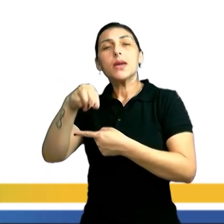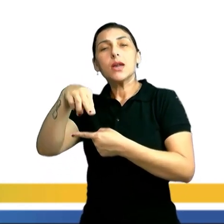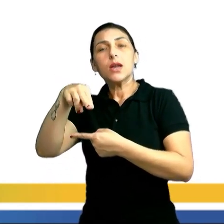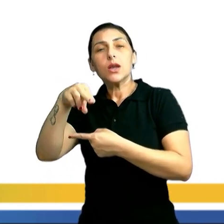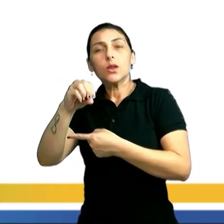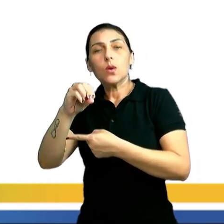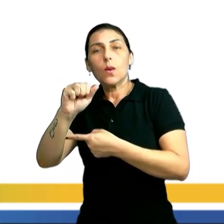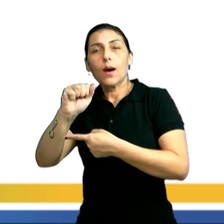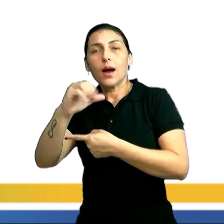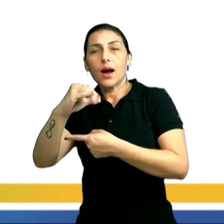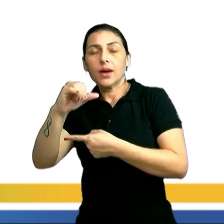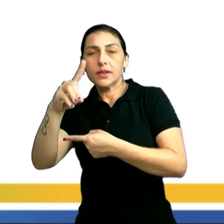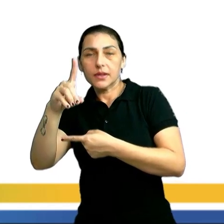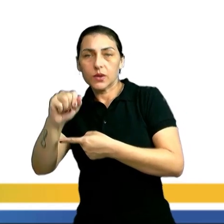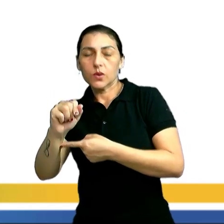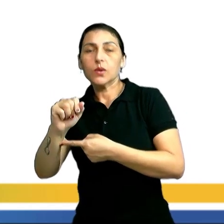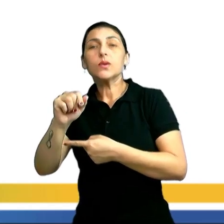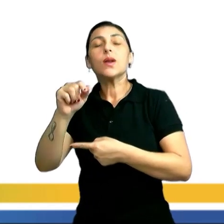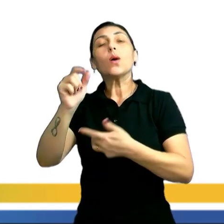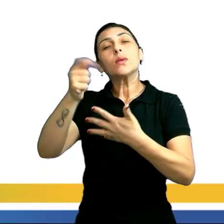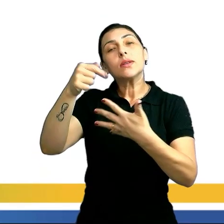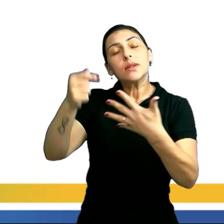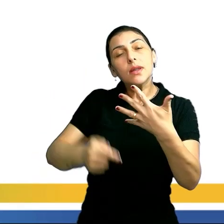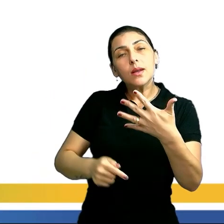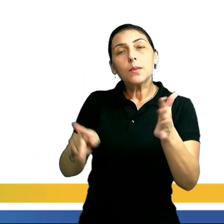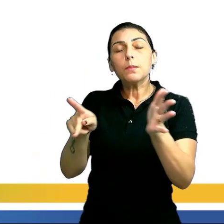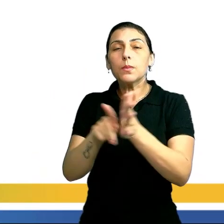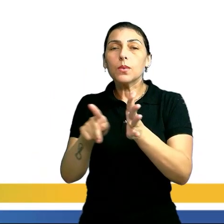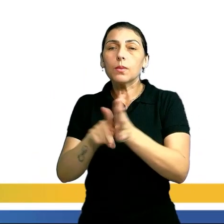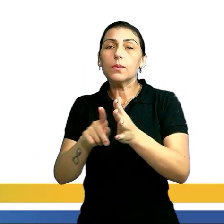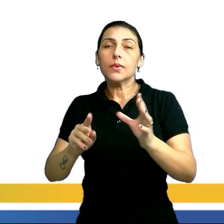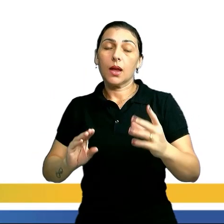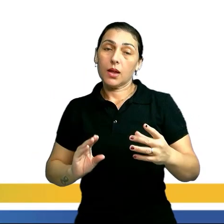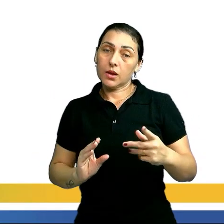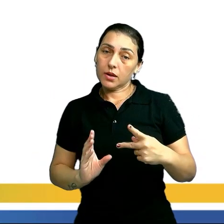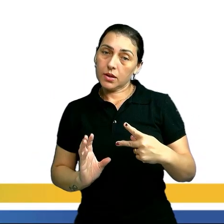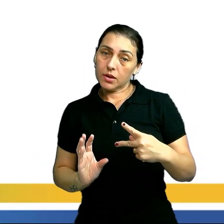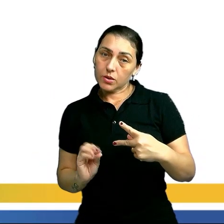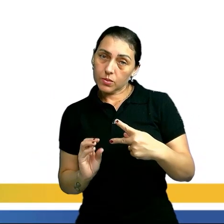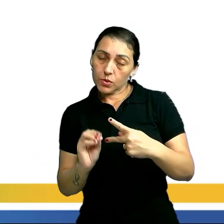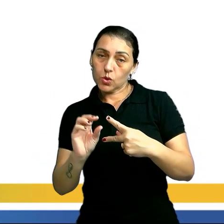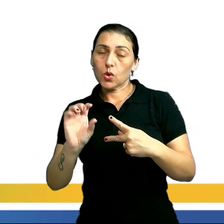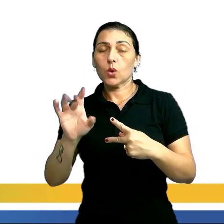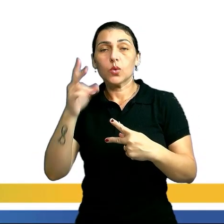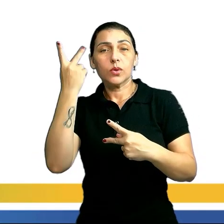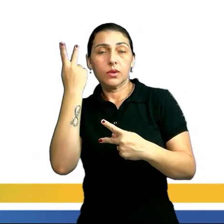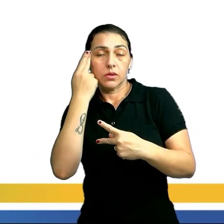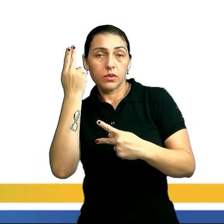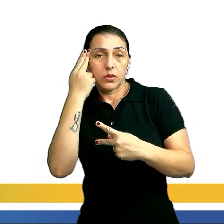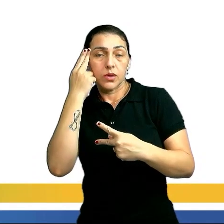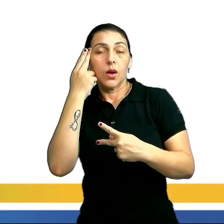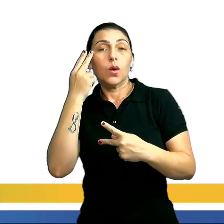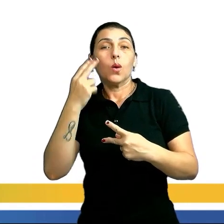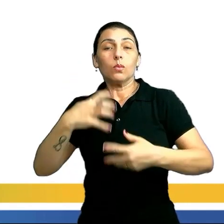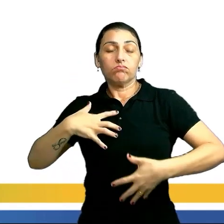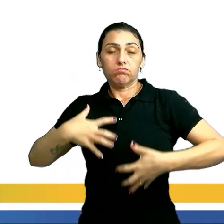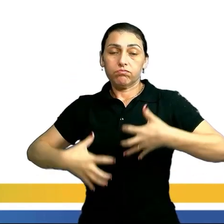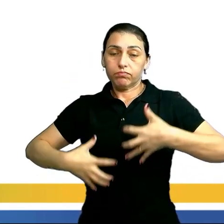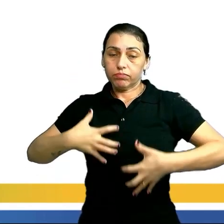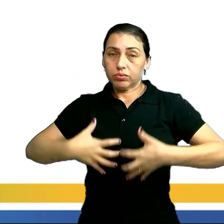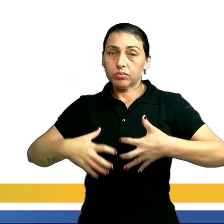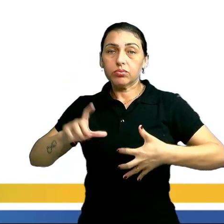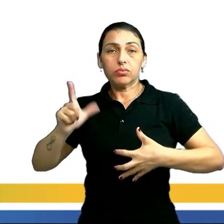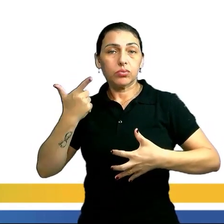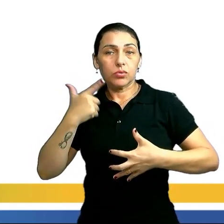aminoácidos? São os elementos constituintes das proteínas. Só que os naturais são os que o organismo consegue